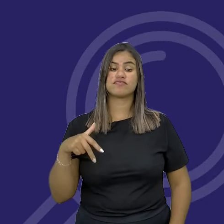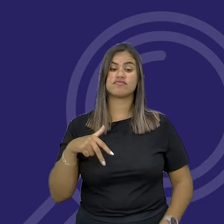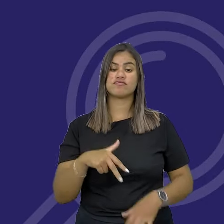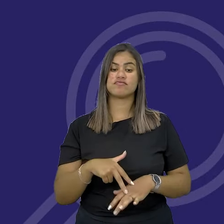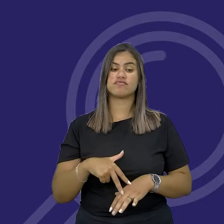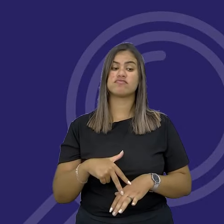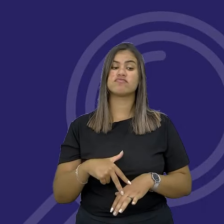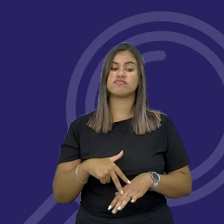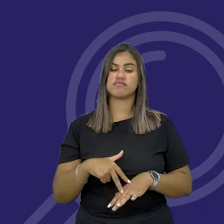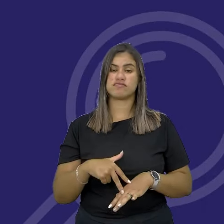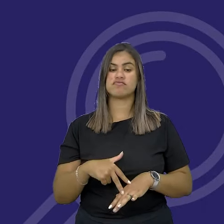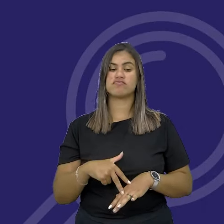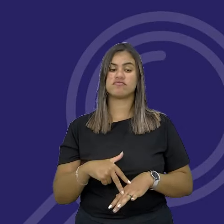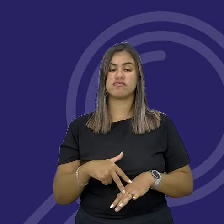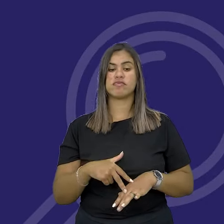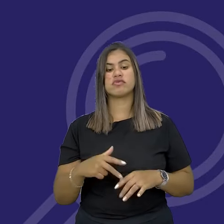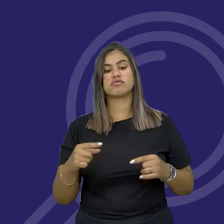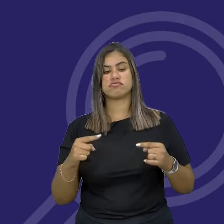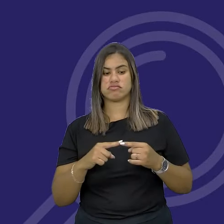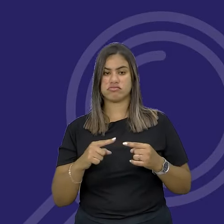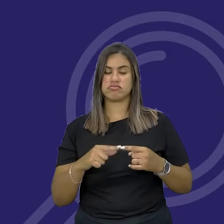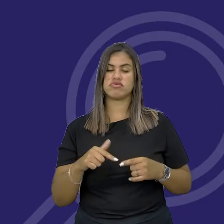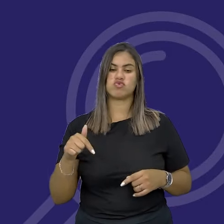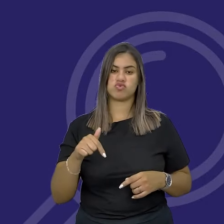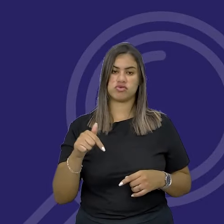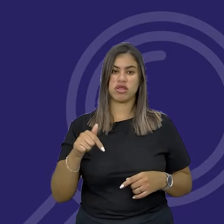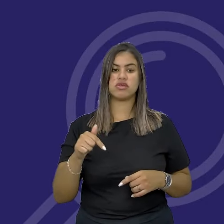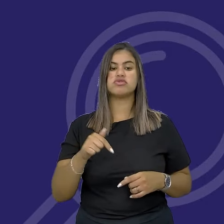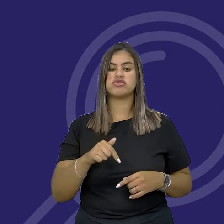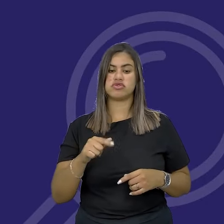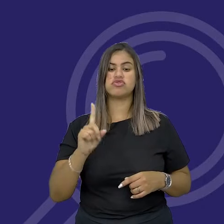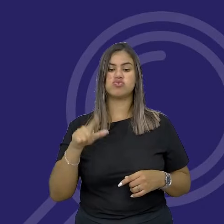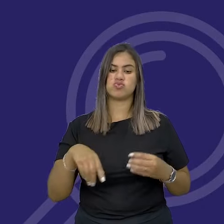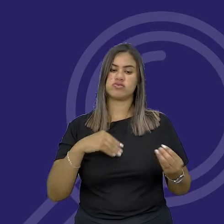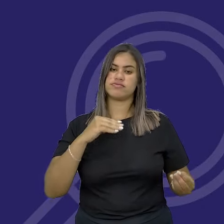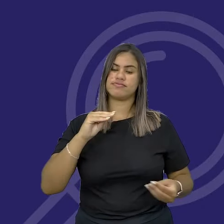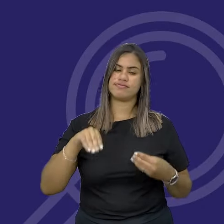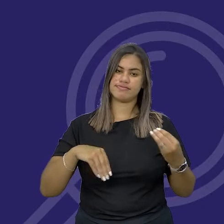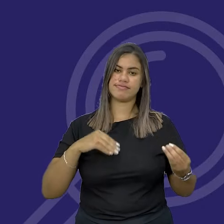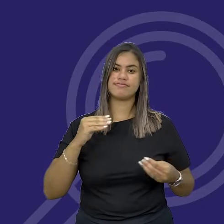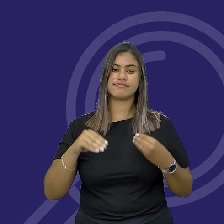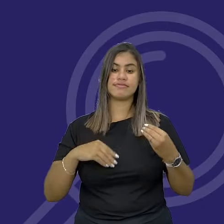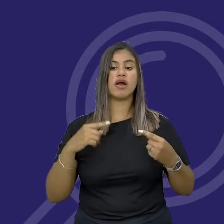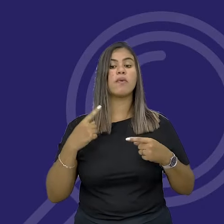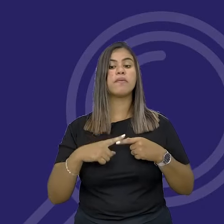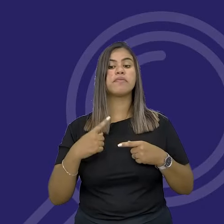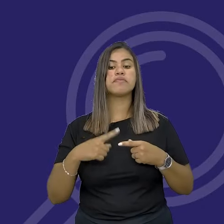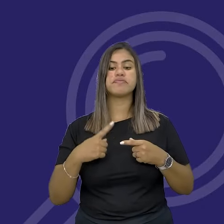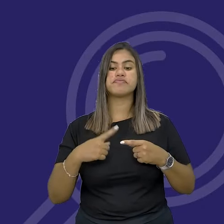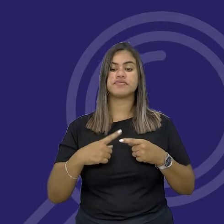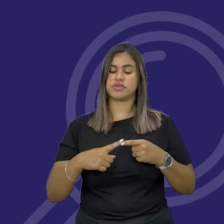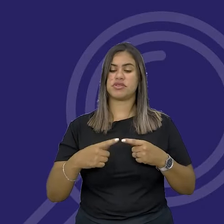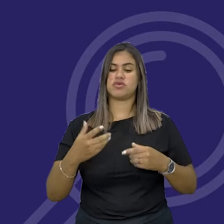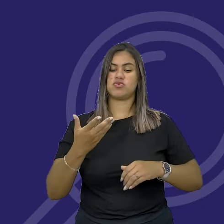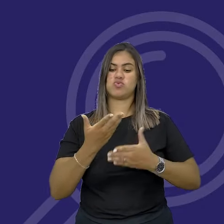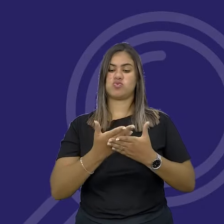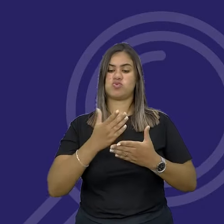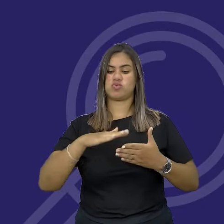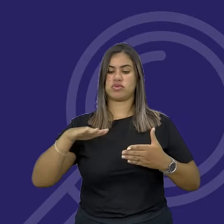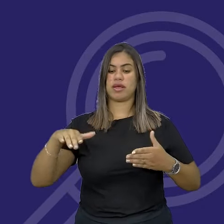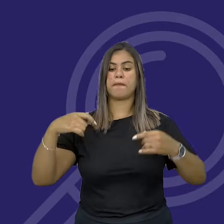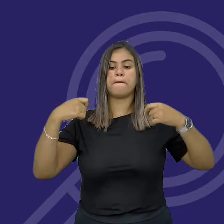busca do consenso também é mais ou menos junto e misturado essas duas partes aí. Por quê? Porque os estudantes, eles têm